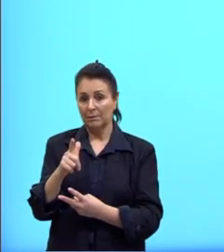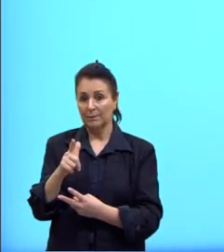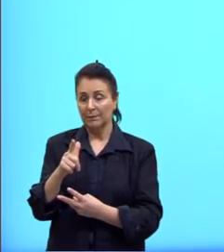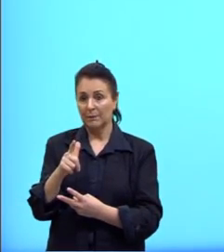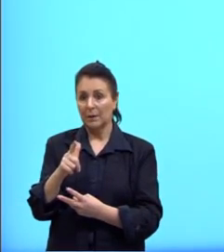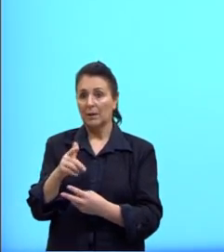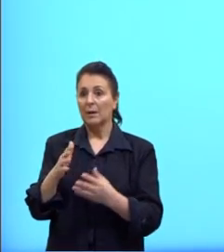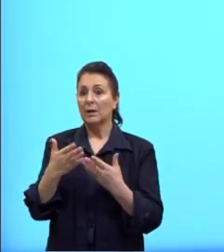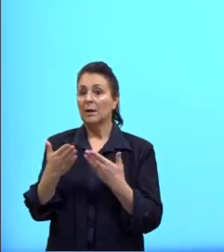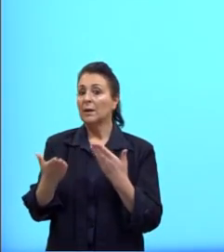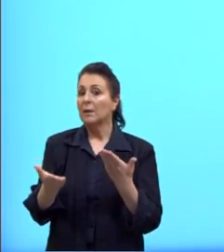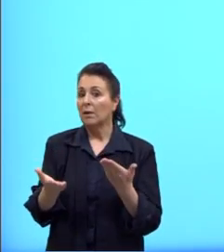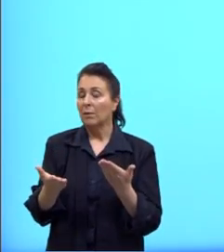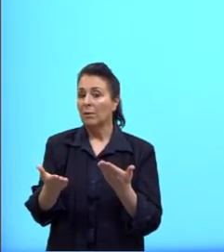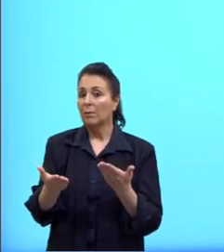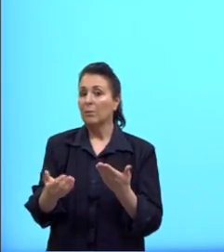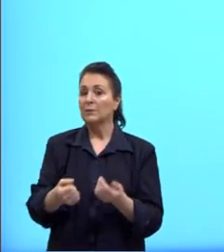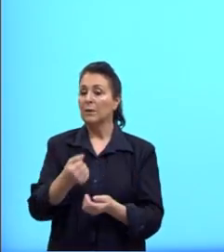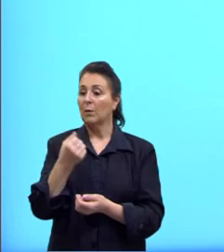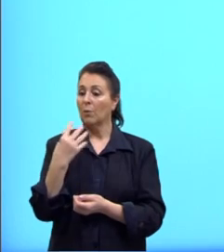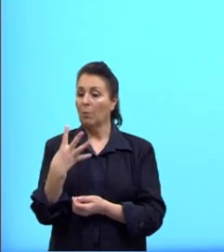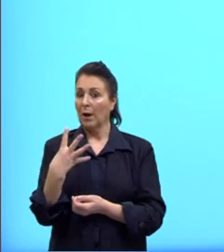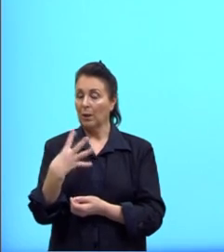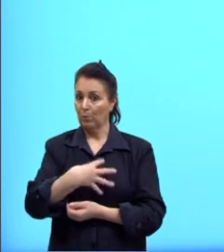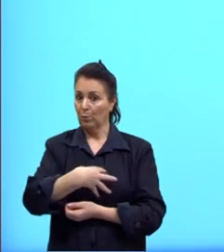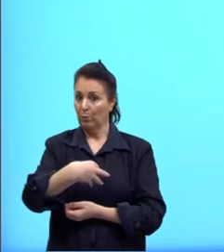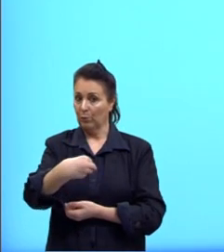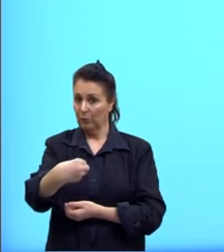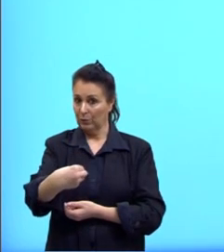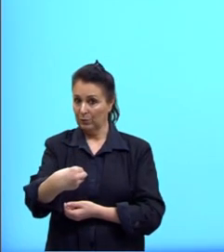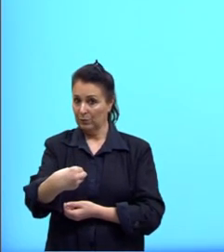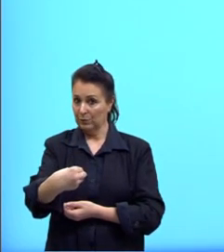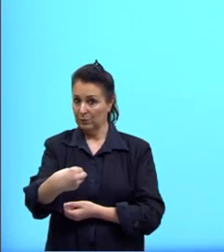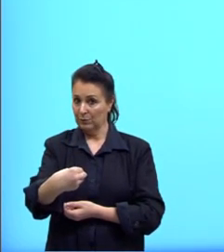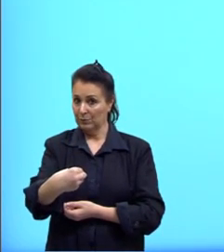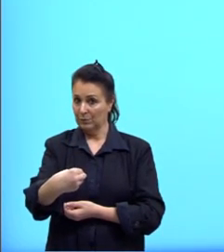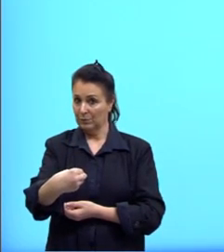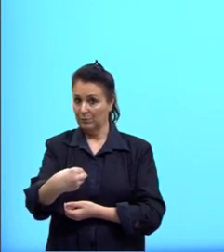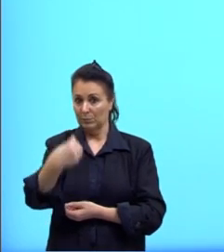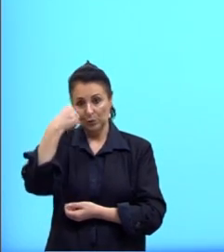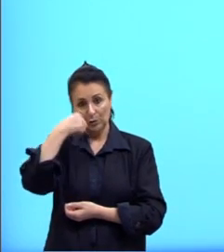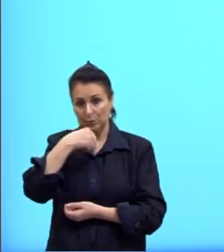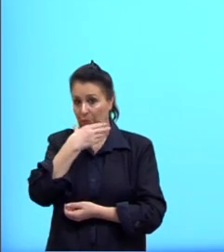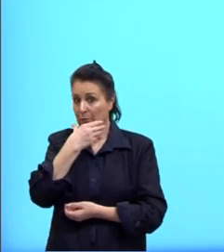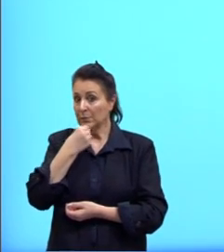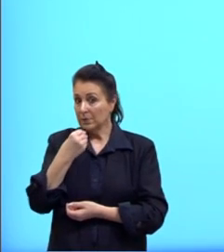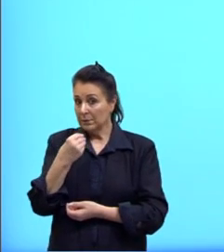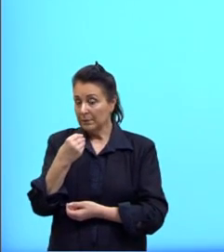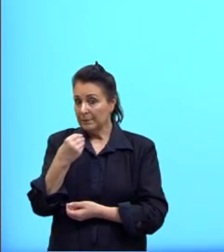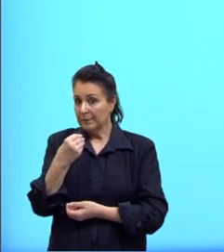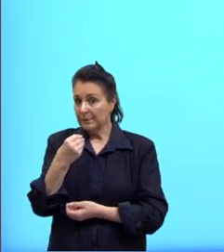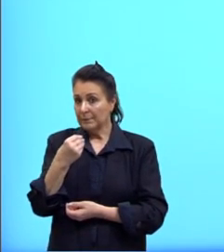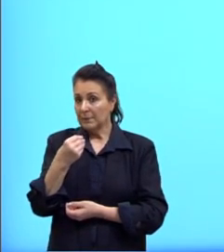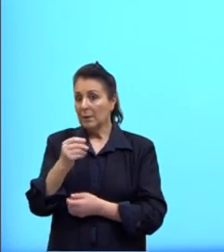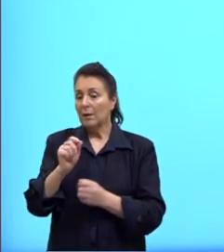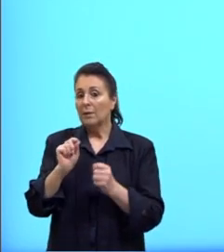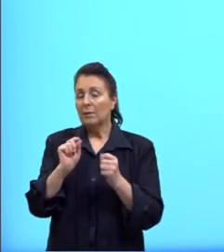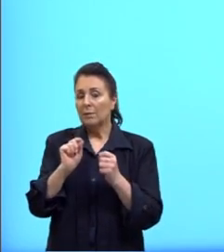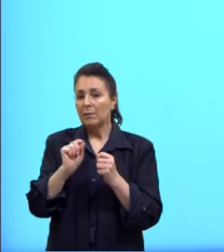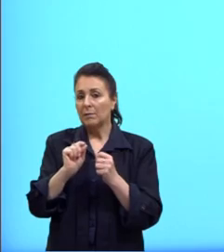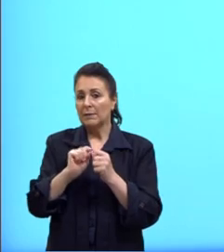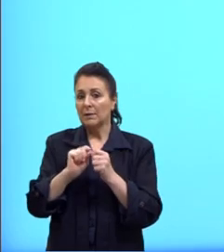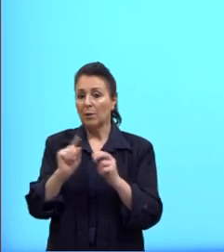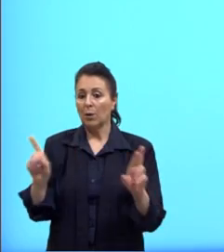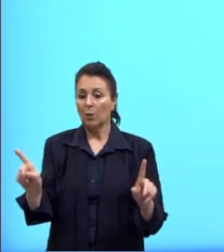vai gerar por exemplo aqui quatro descendentes quatro filhos e filhas então fazendo